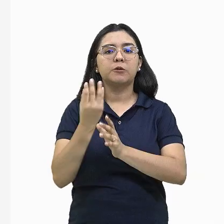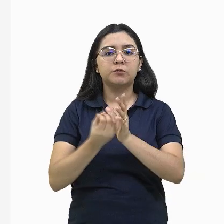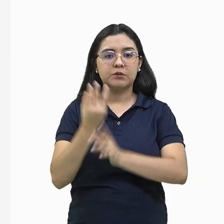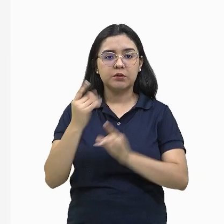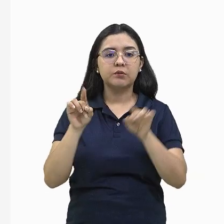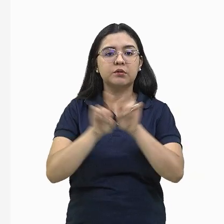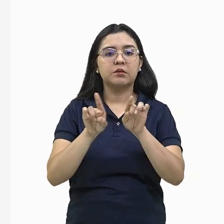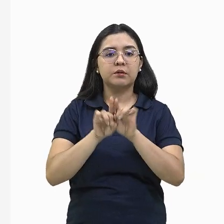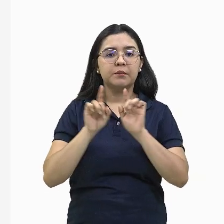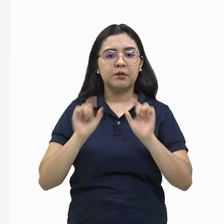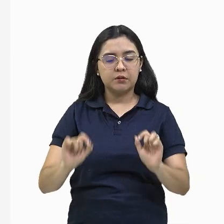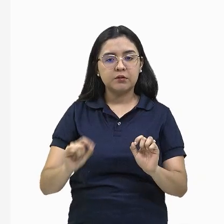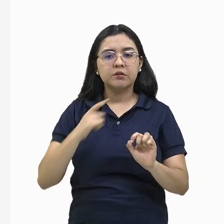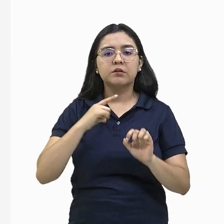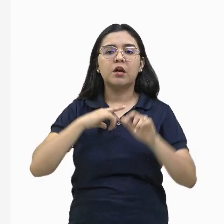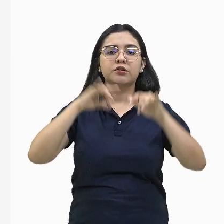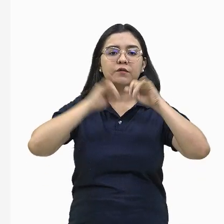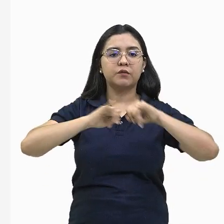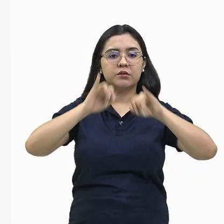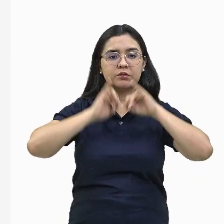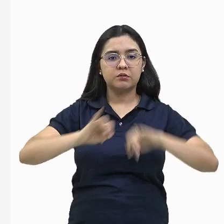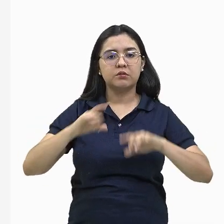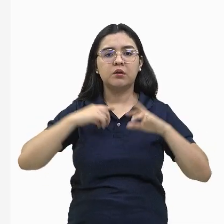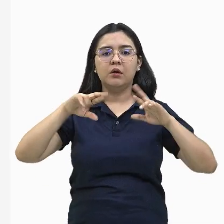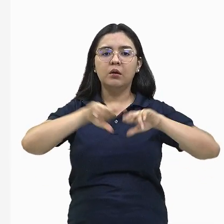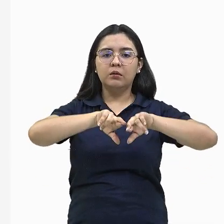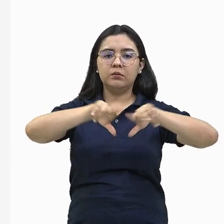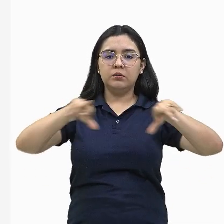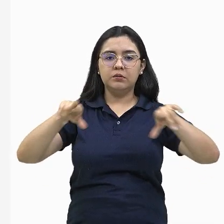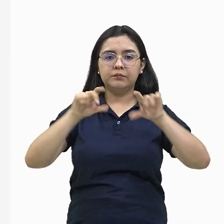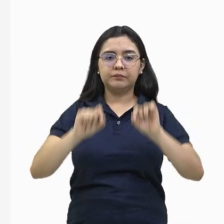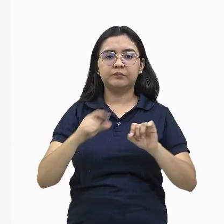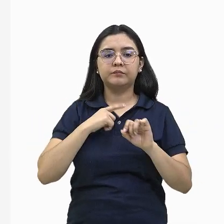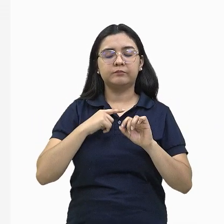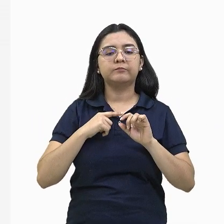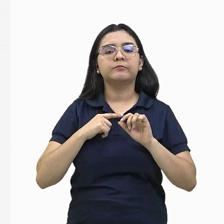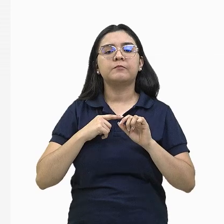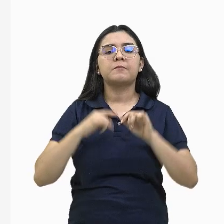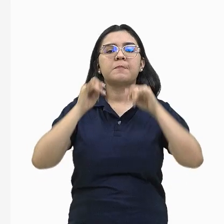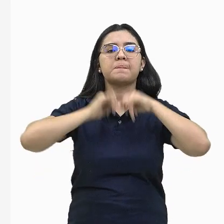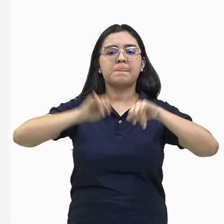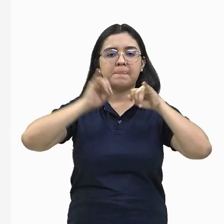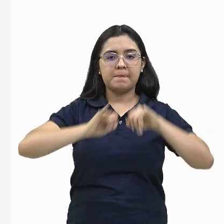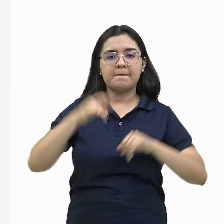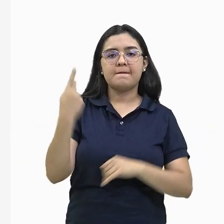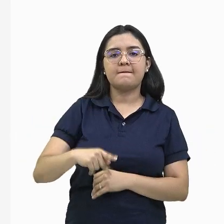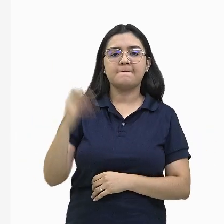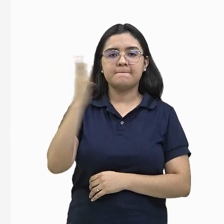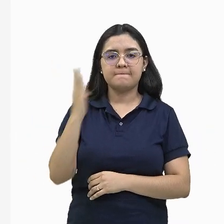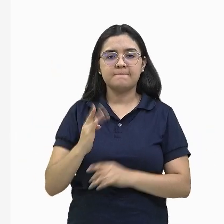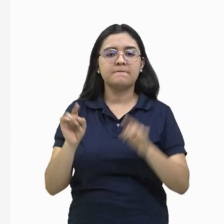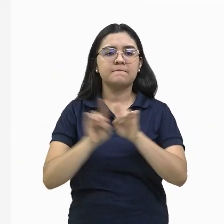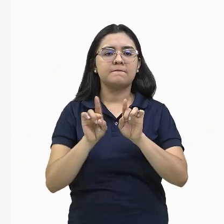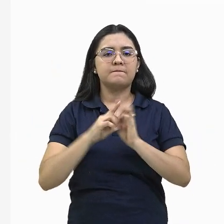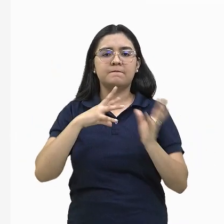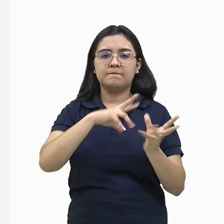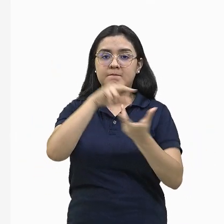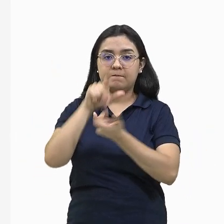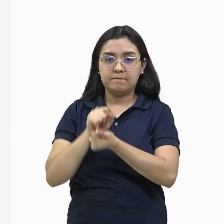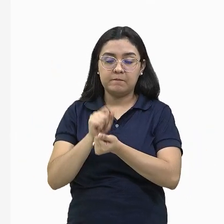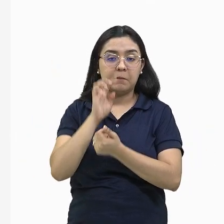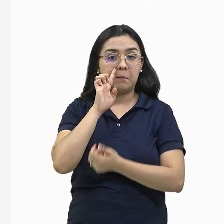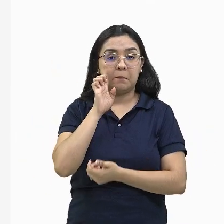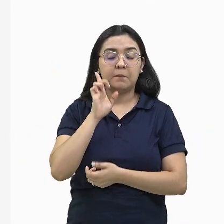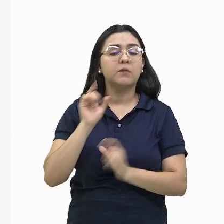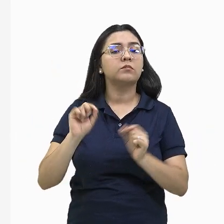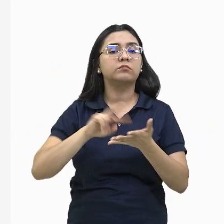produção, na divulgação de diversas campanhas publicitárias no nosso país e ao redor do mundo. Então, o